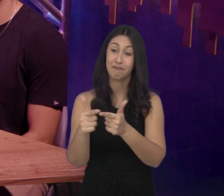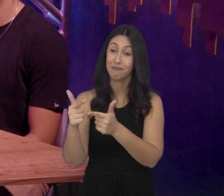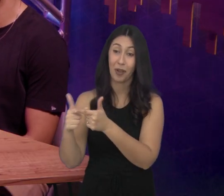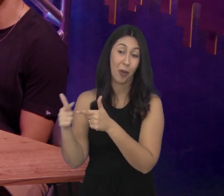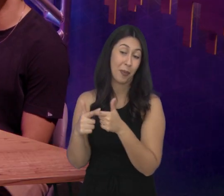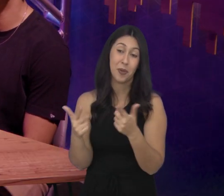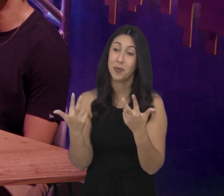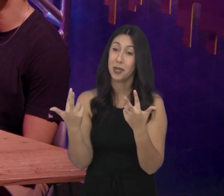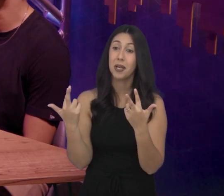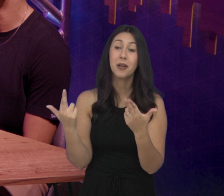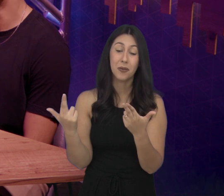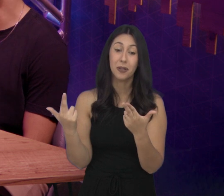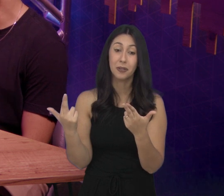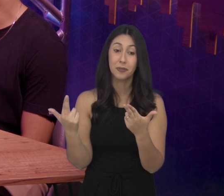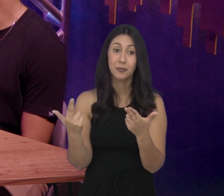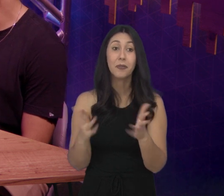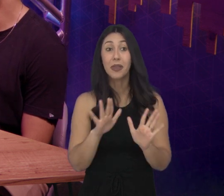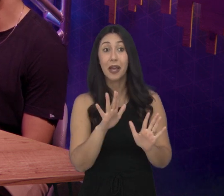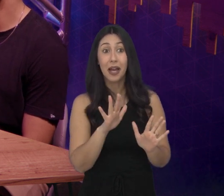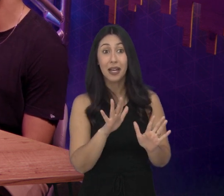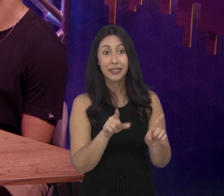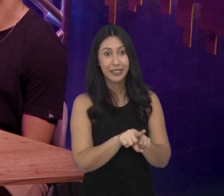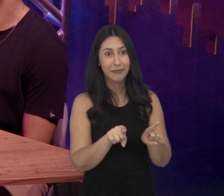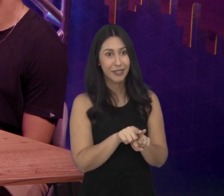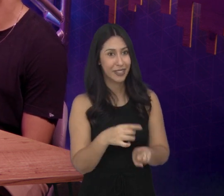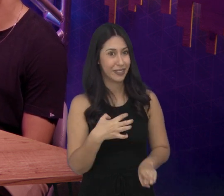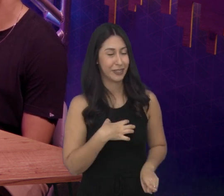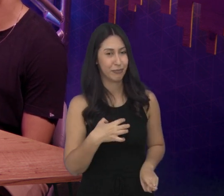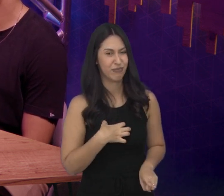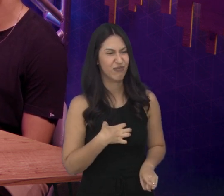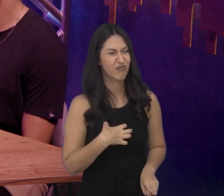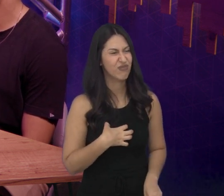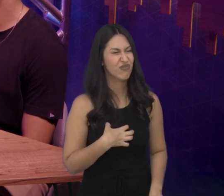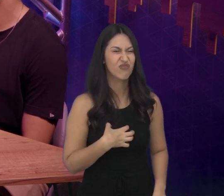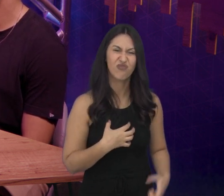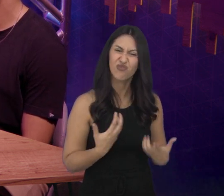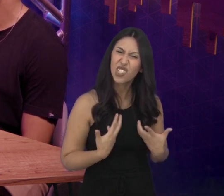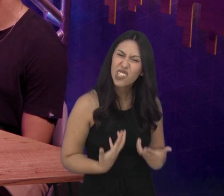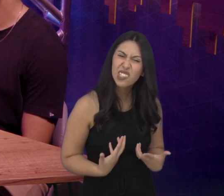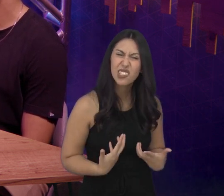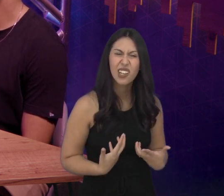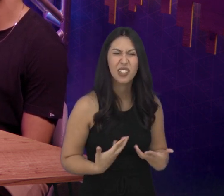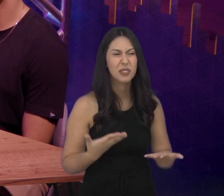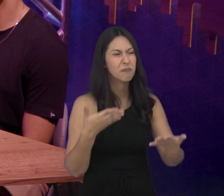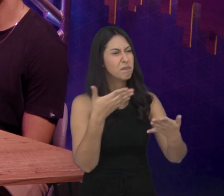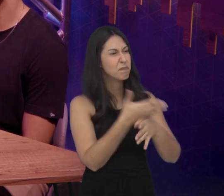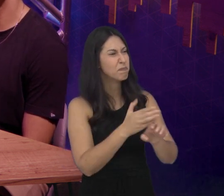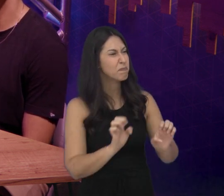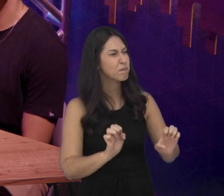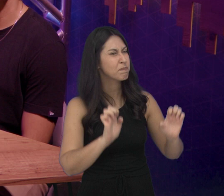essa cobrança aí da vida. Um sinal importante aqui, Samuel, falta de ânimo para alguns eventos.